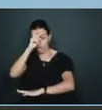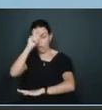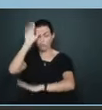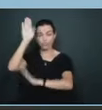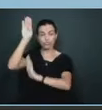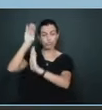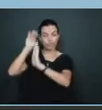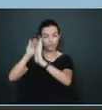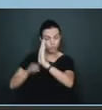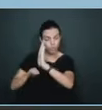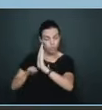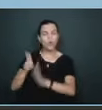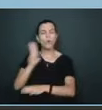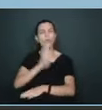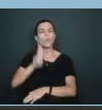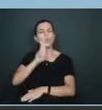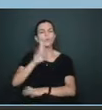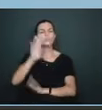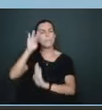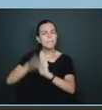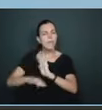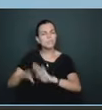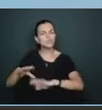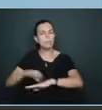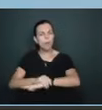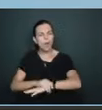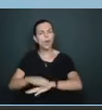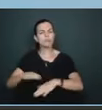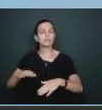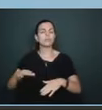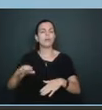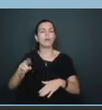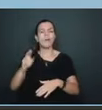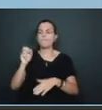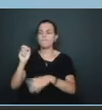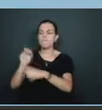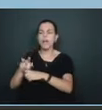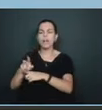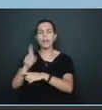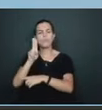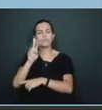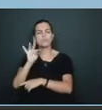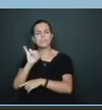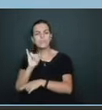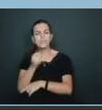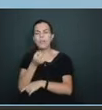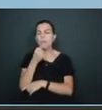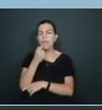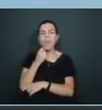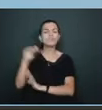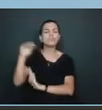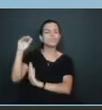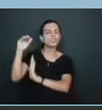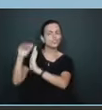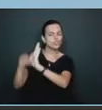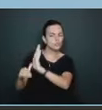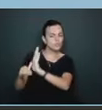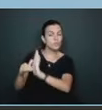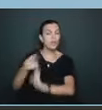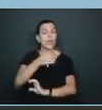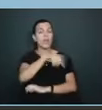de próteses, menos vagas nas UTIs, menos medicamentos, aumento da autonomia das pessoas